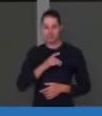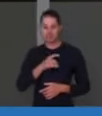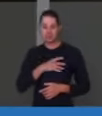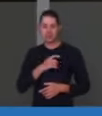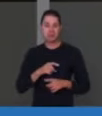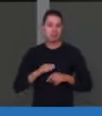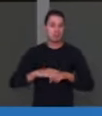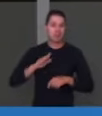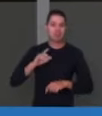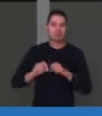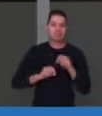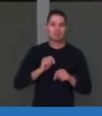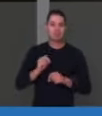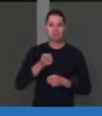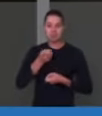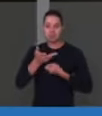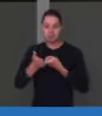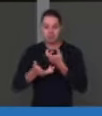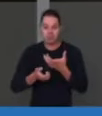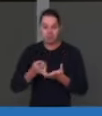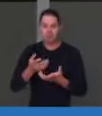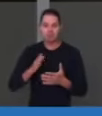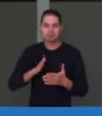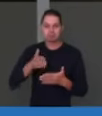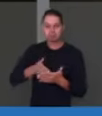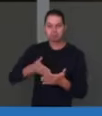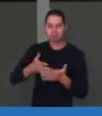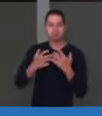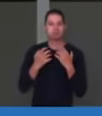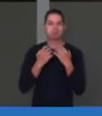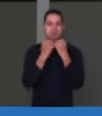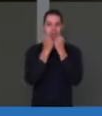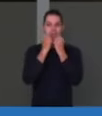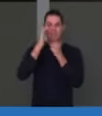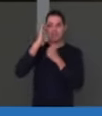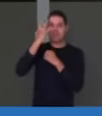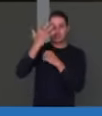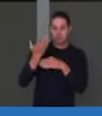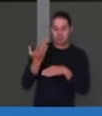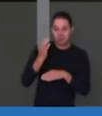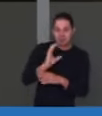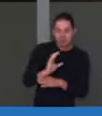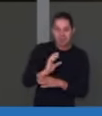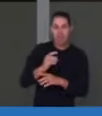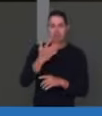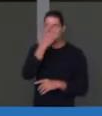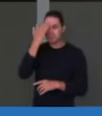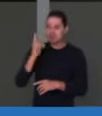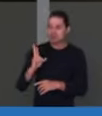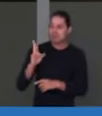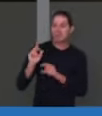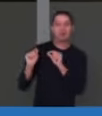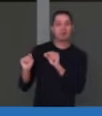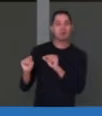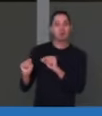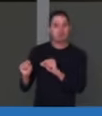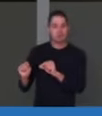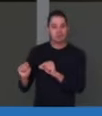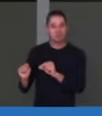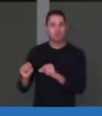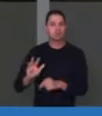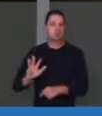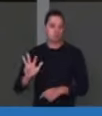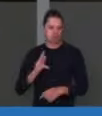pensamento. Eles precisam deter o poder de decidir o que será postado e por quem. Como Lula